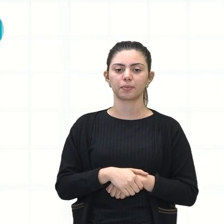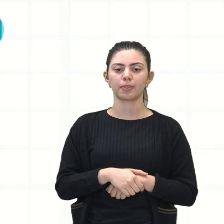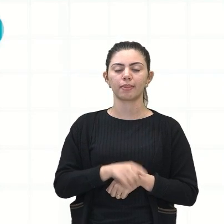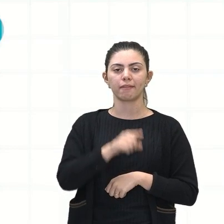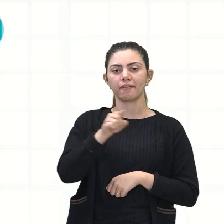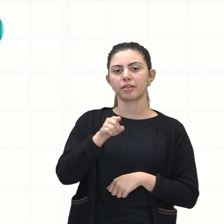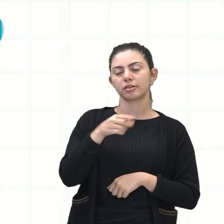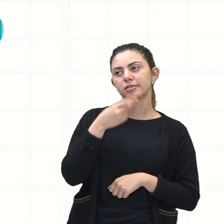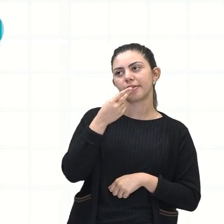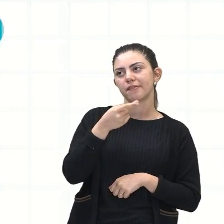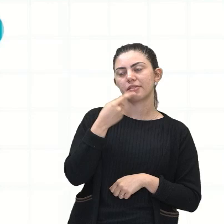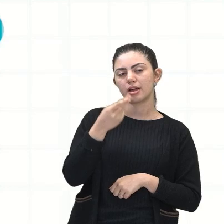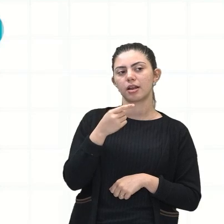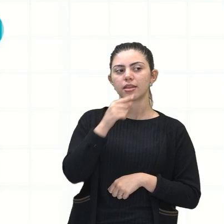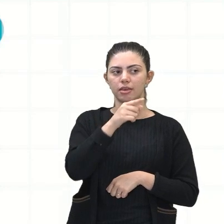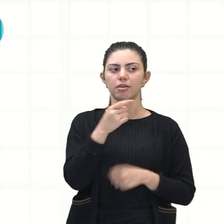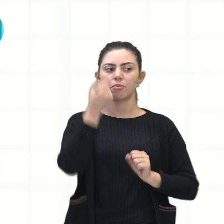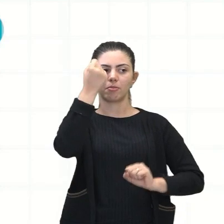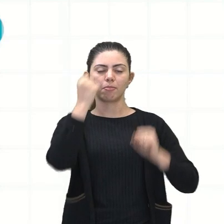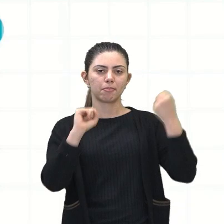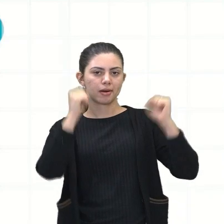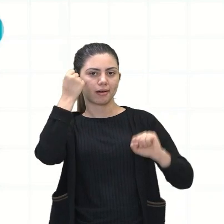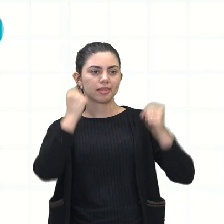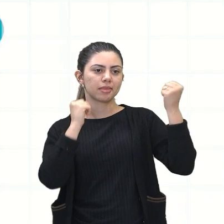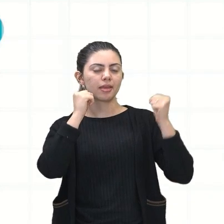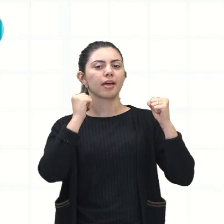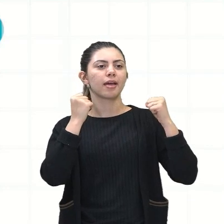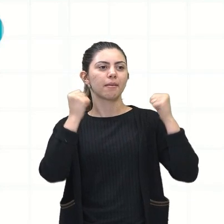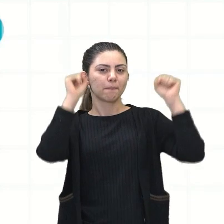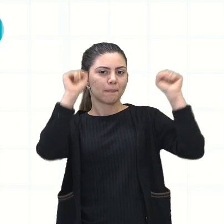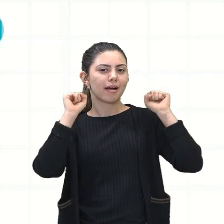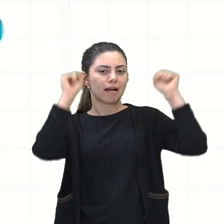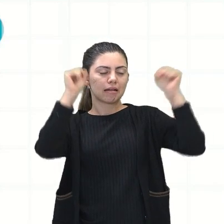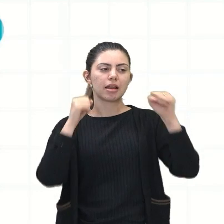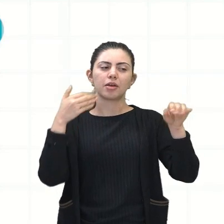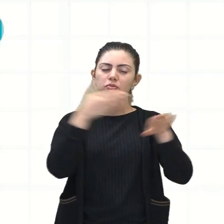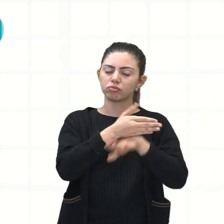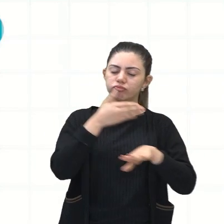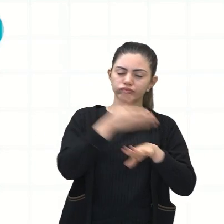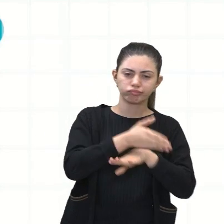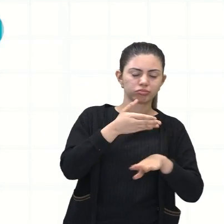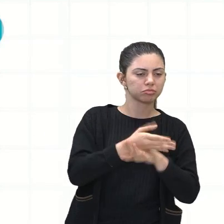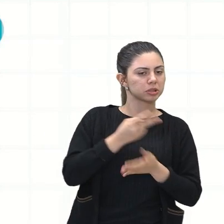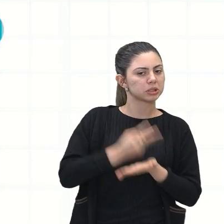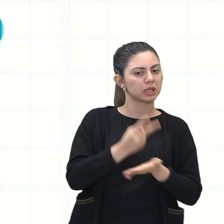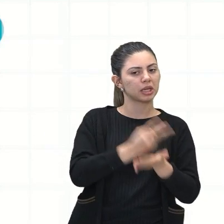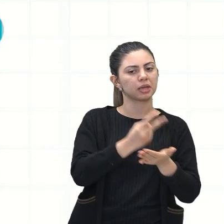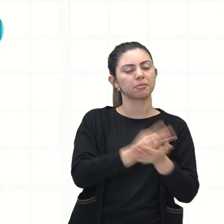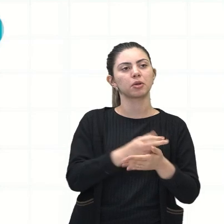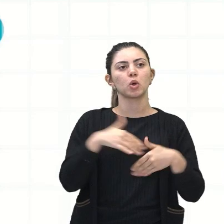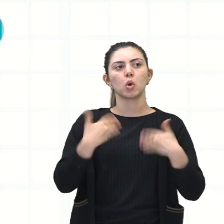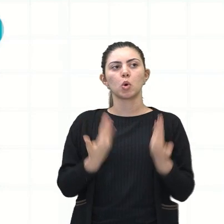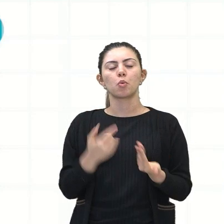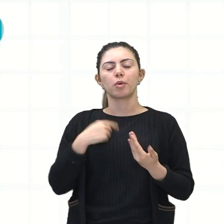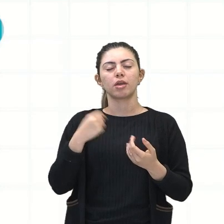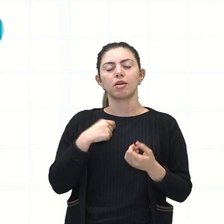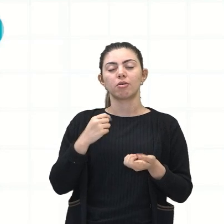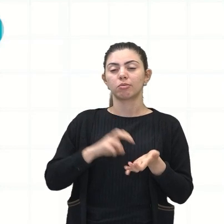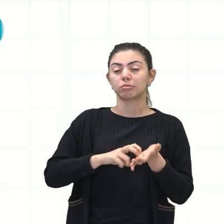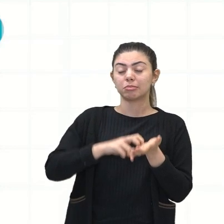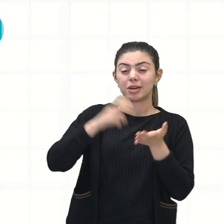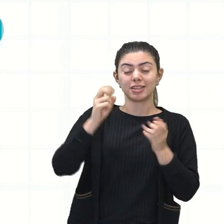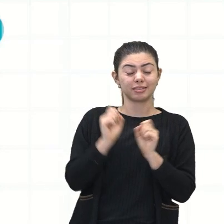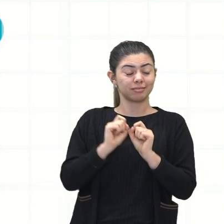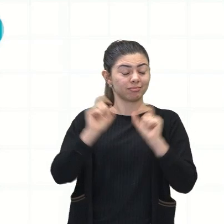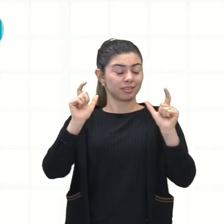sempre vou à academia, eu nunca acordo cedo, eu frequentemente